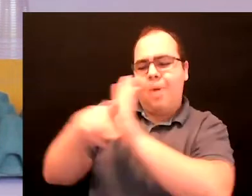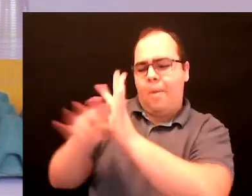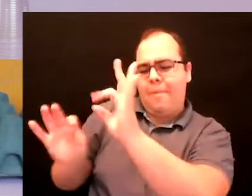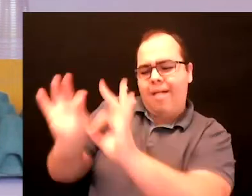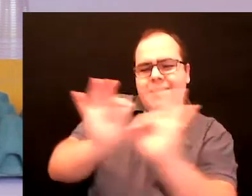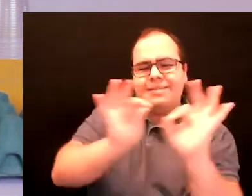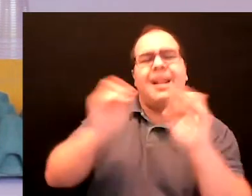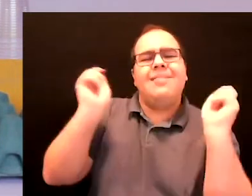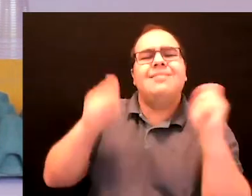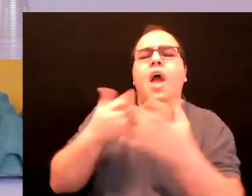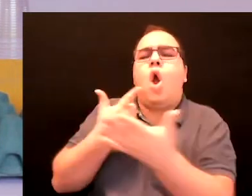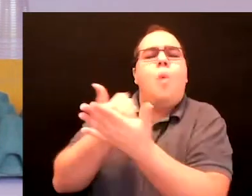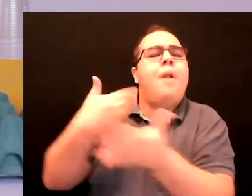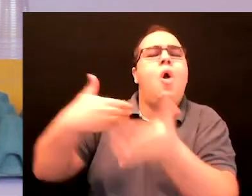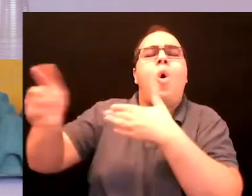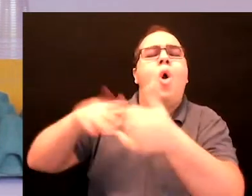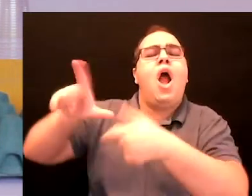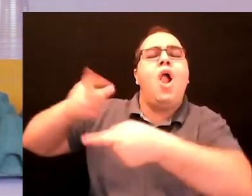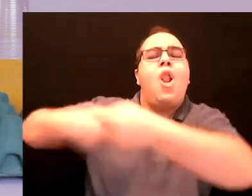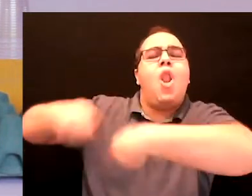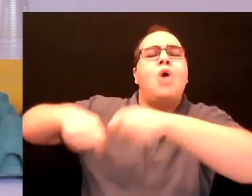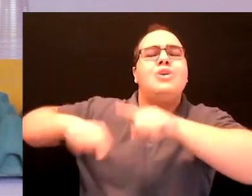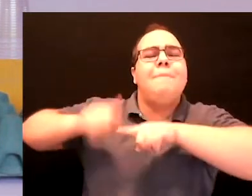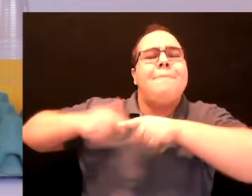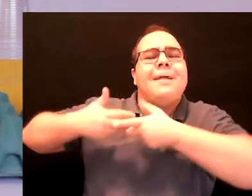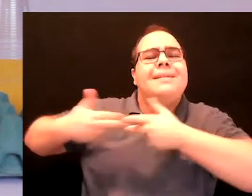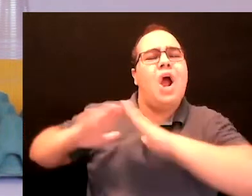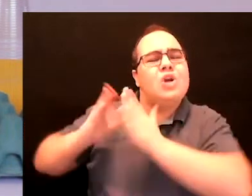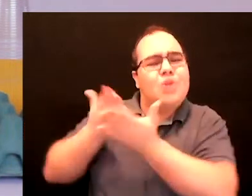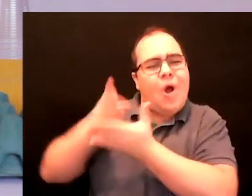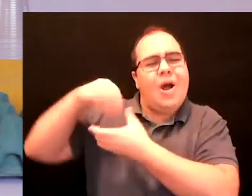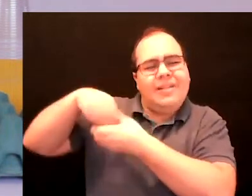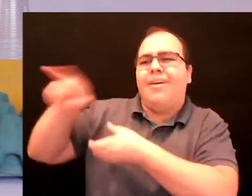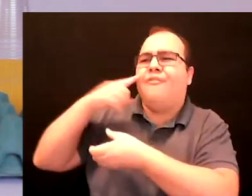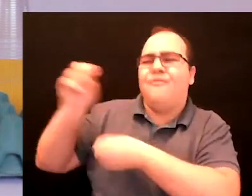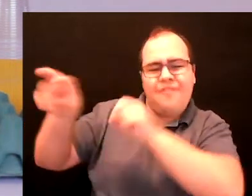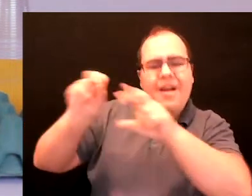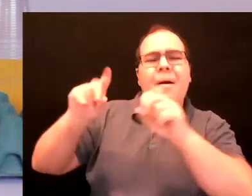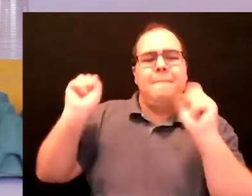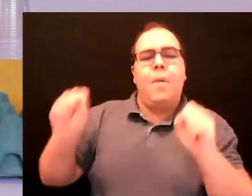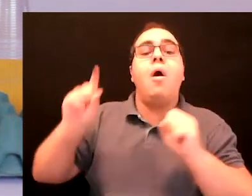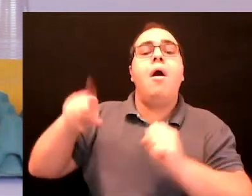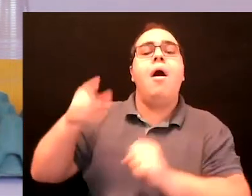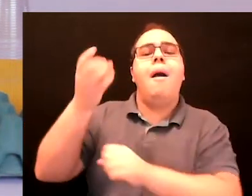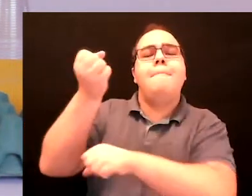você encontra fácil em papelaria e em lojas de artesanato, mas pode ser o guache também branco.